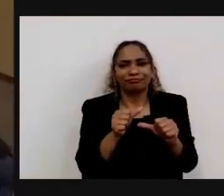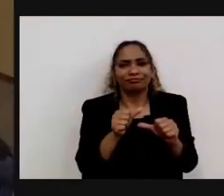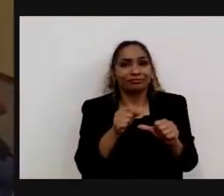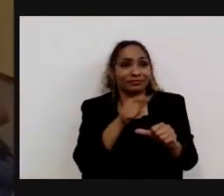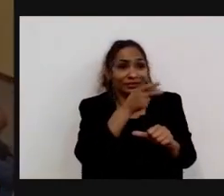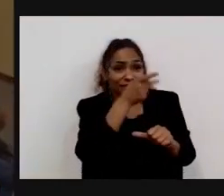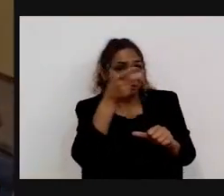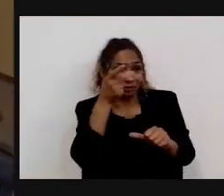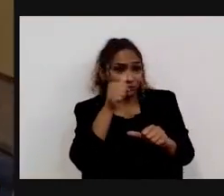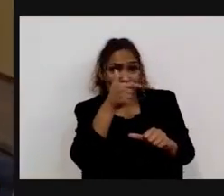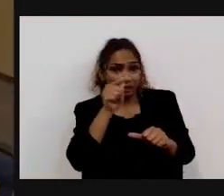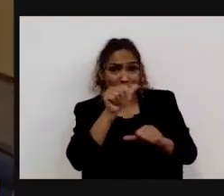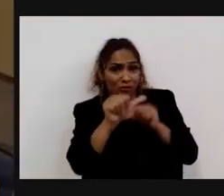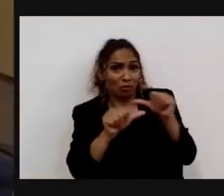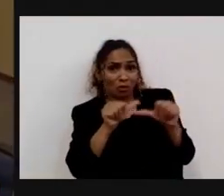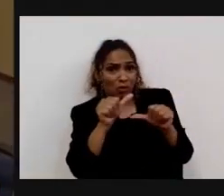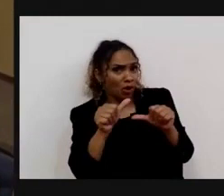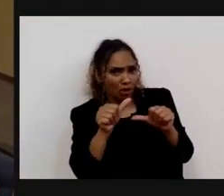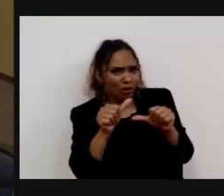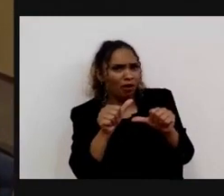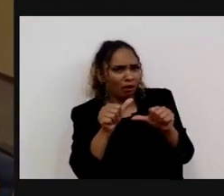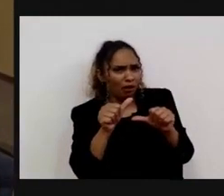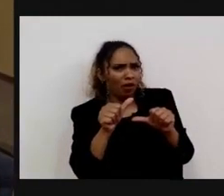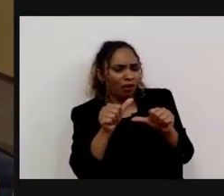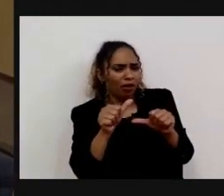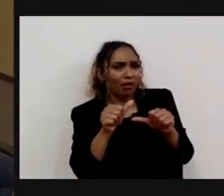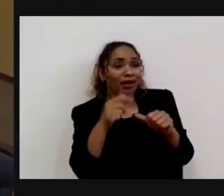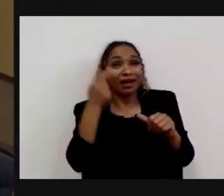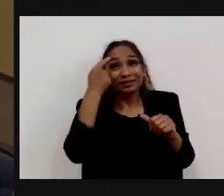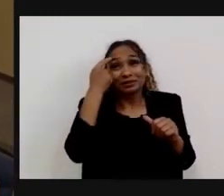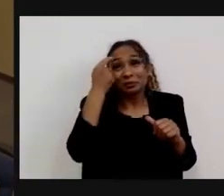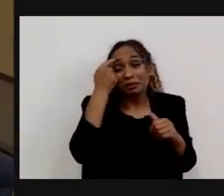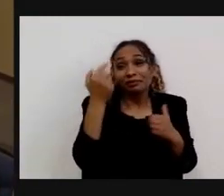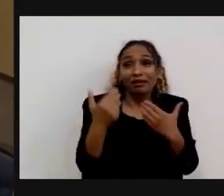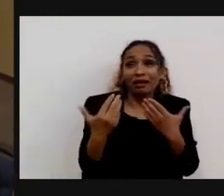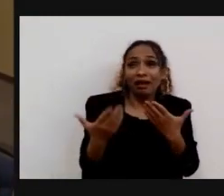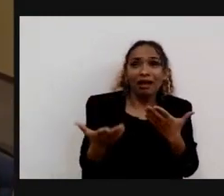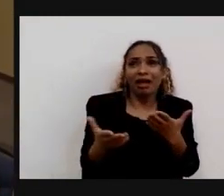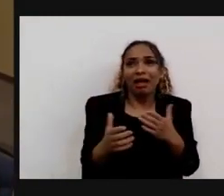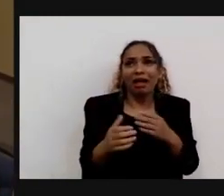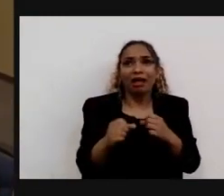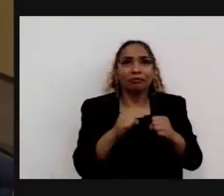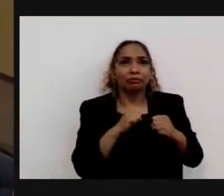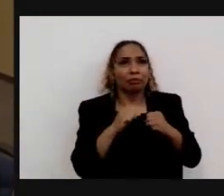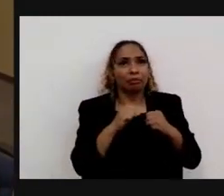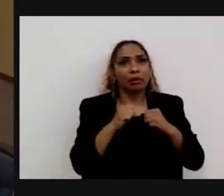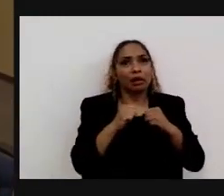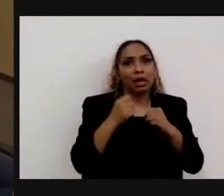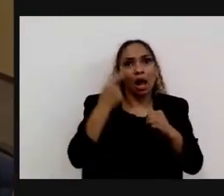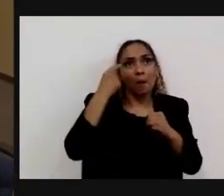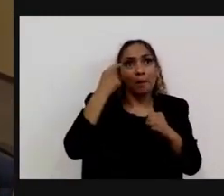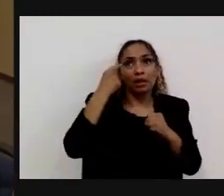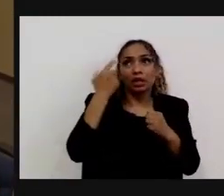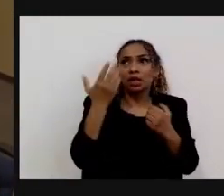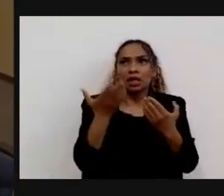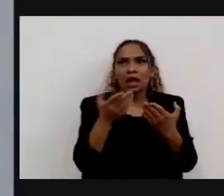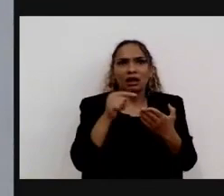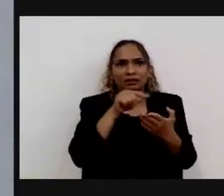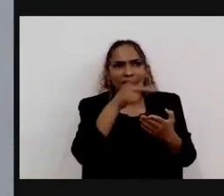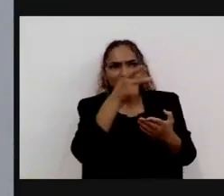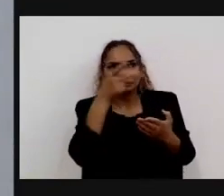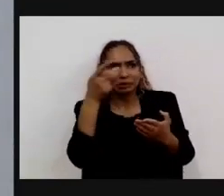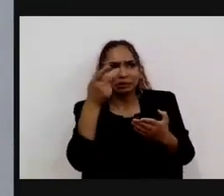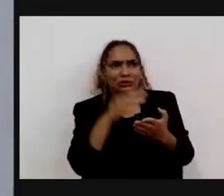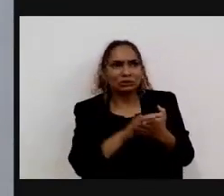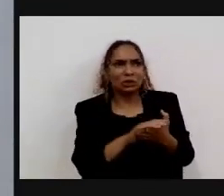depois troca não tenho essa história assim ai mas não é paralisante pensar assim ah mas esta